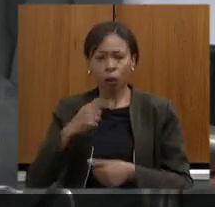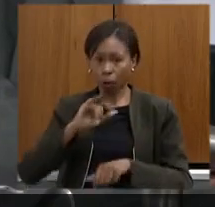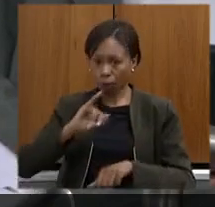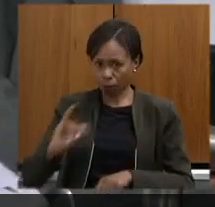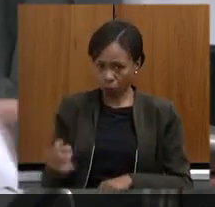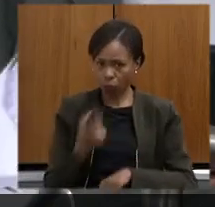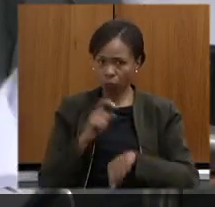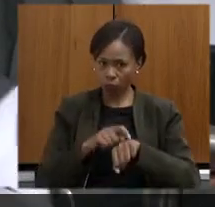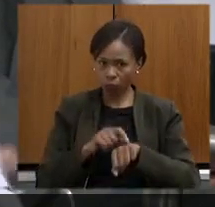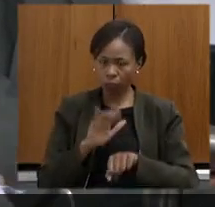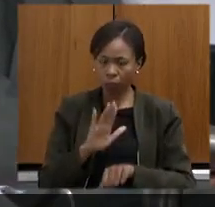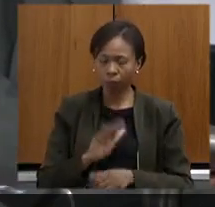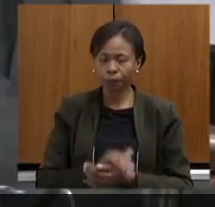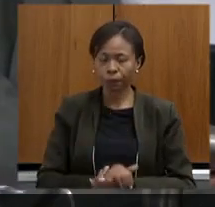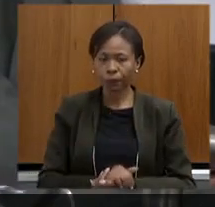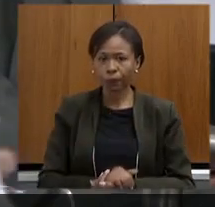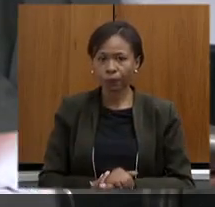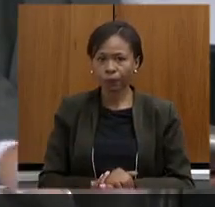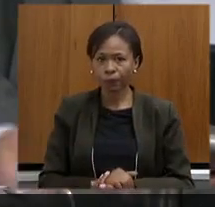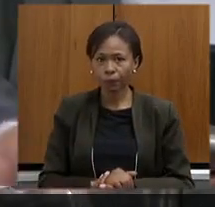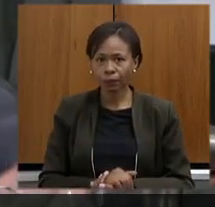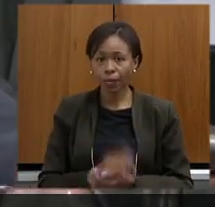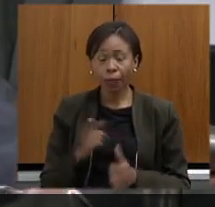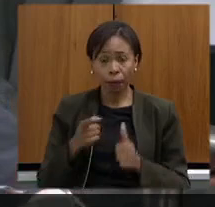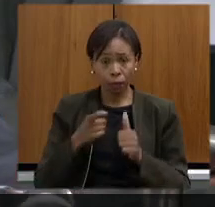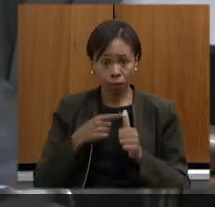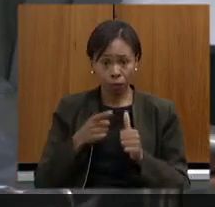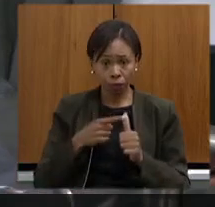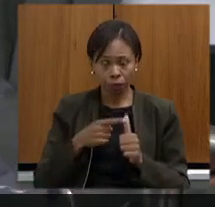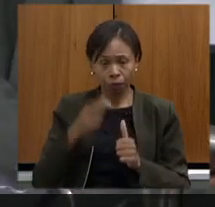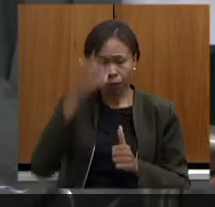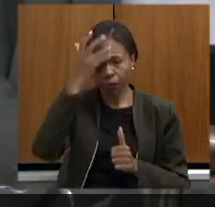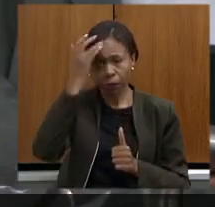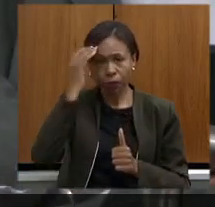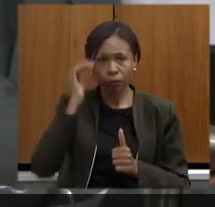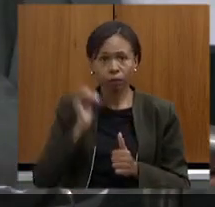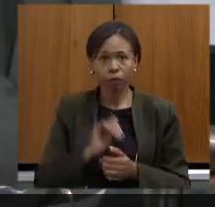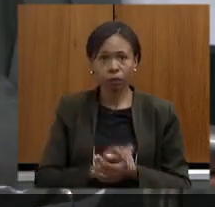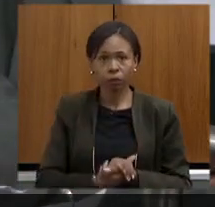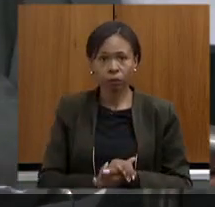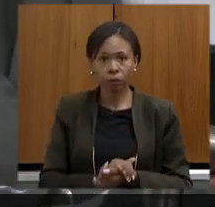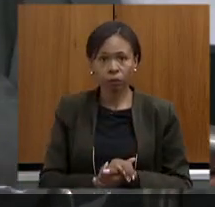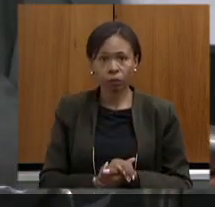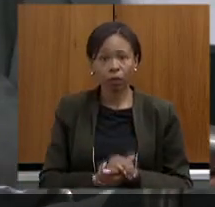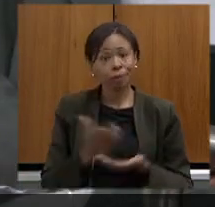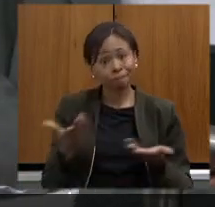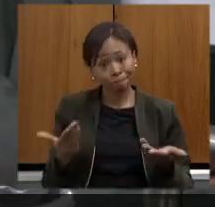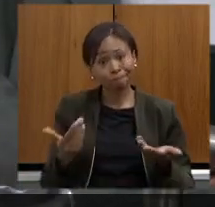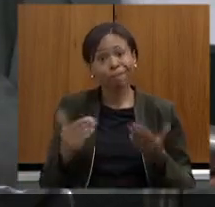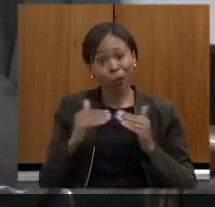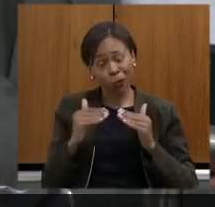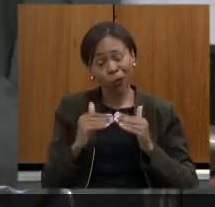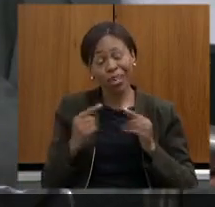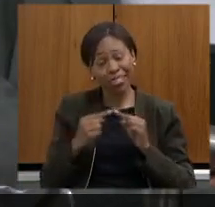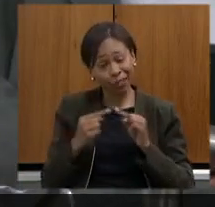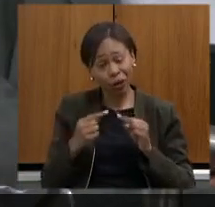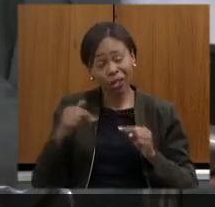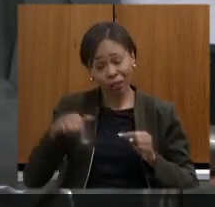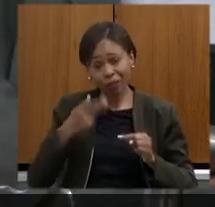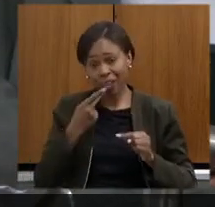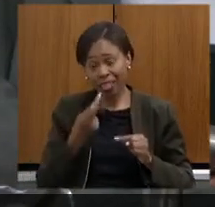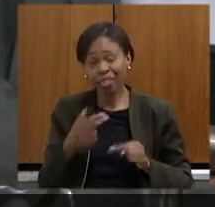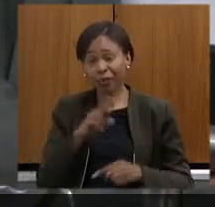é é a primeira coisa então já logo inclusive com acabei de falar aqui sobre Regime de recuperação fiscal